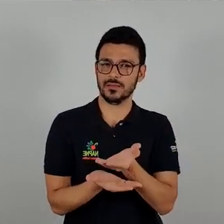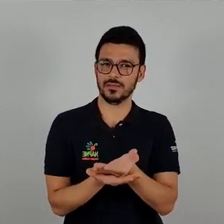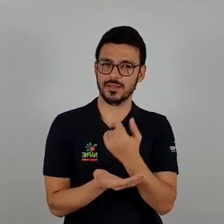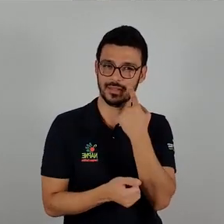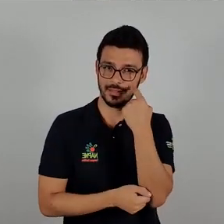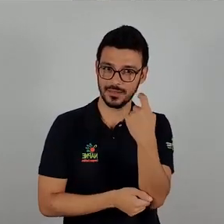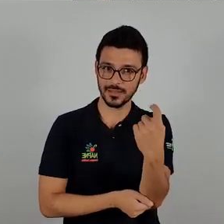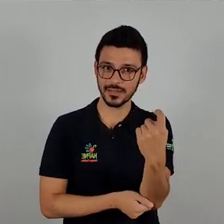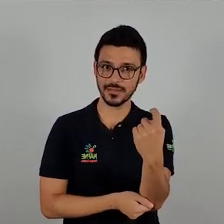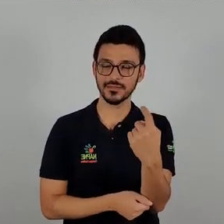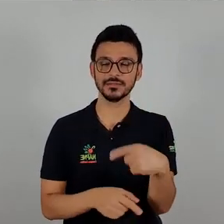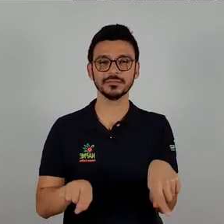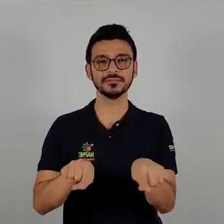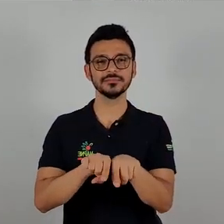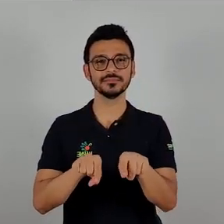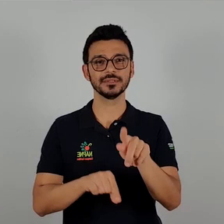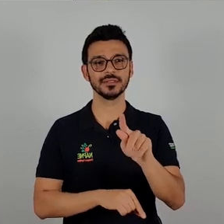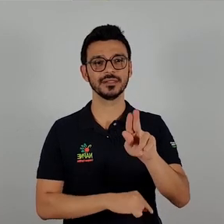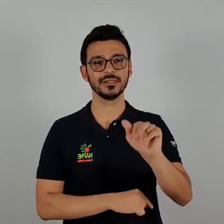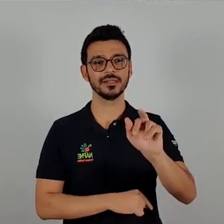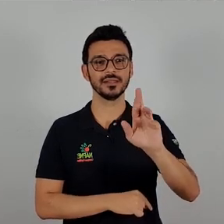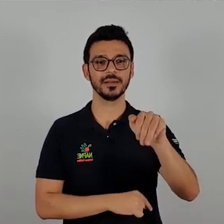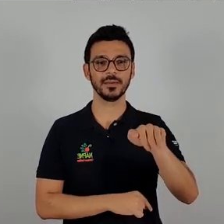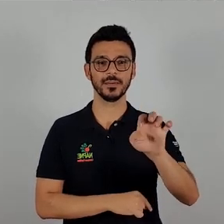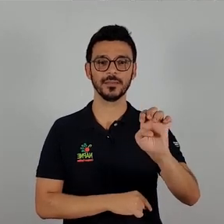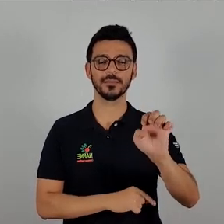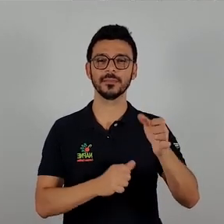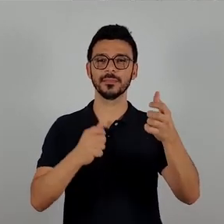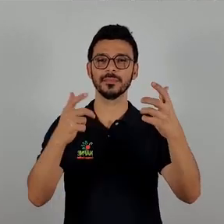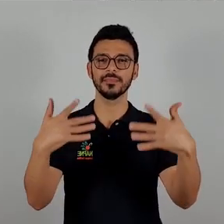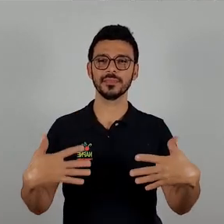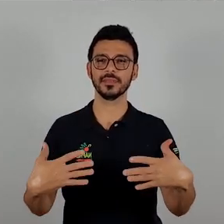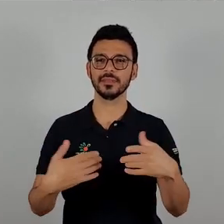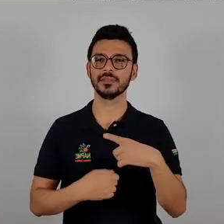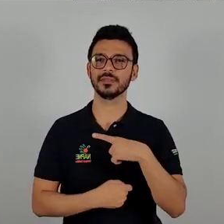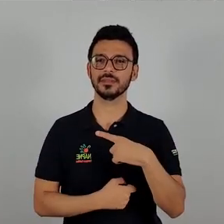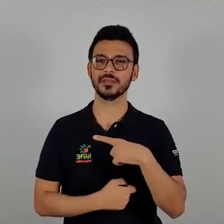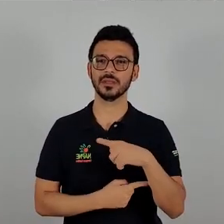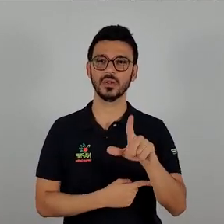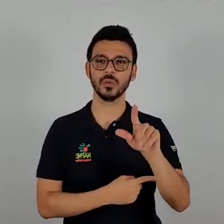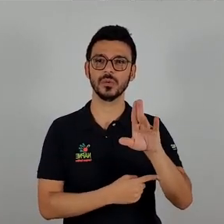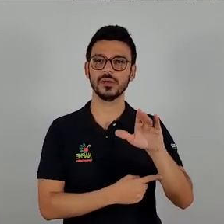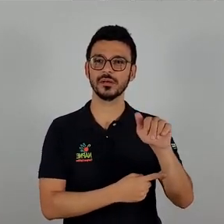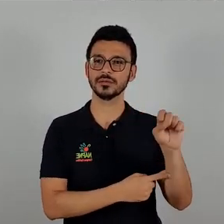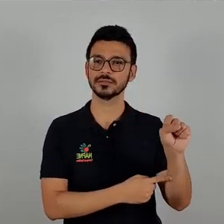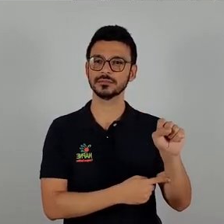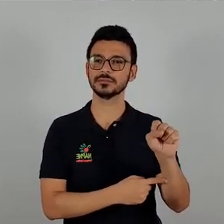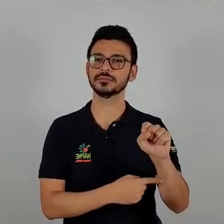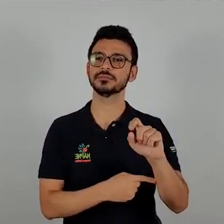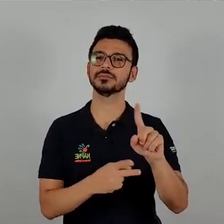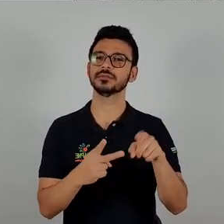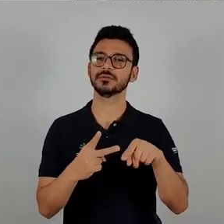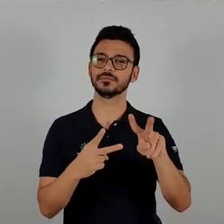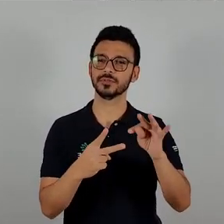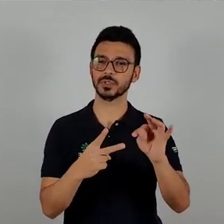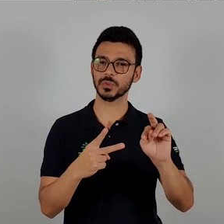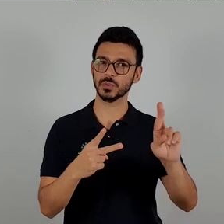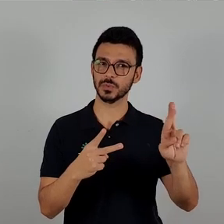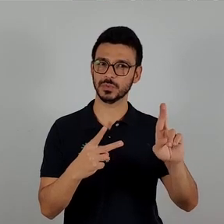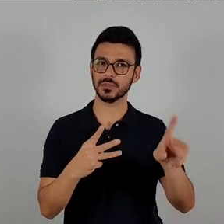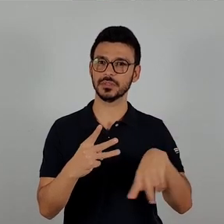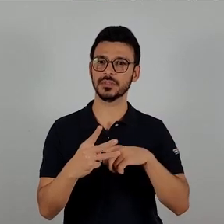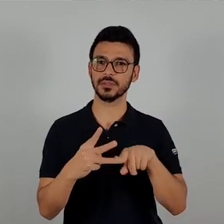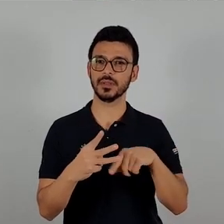em sala, na palestra, para eles se mostrarem na câmera. Eles também fazem parte do projeto de extensão e acompanharam